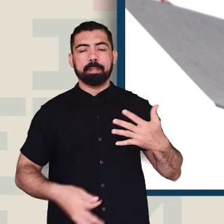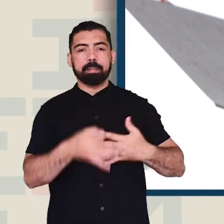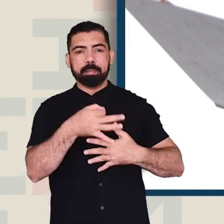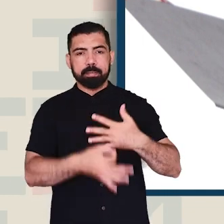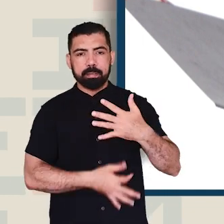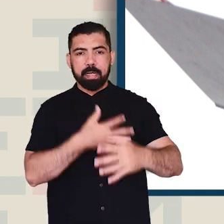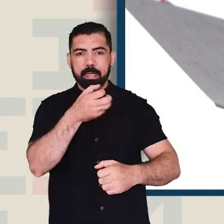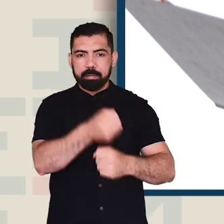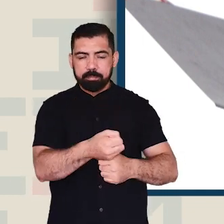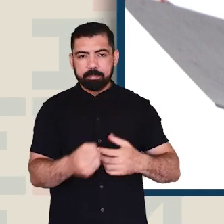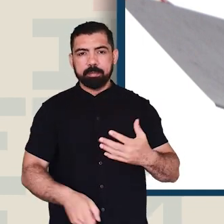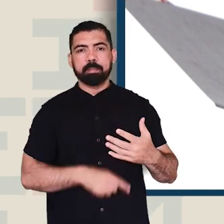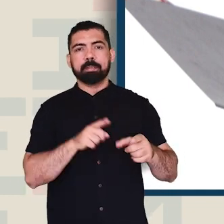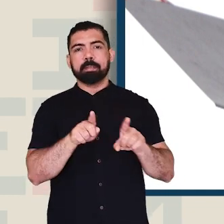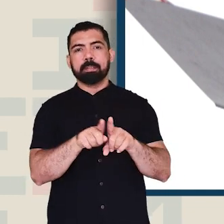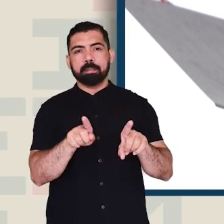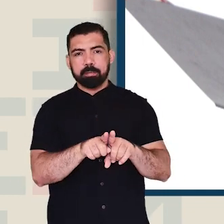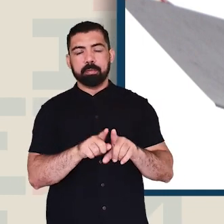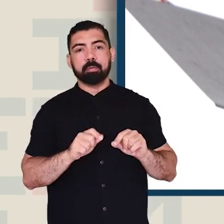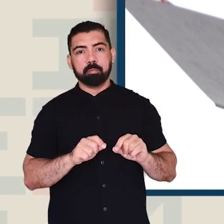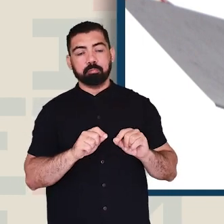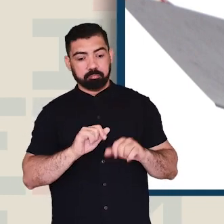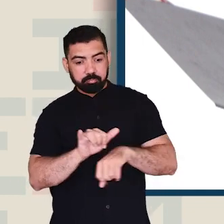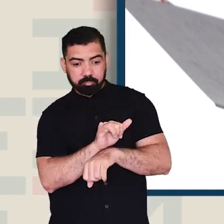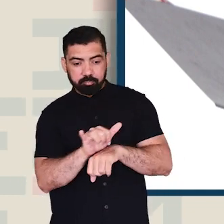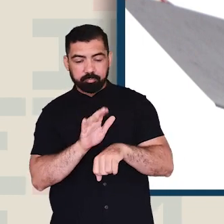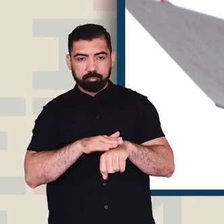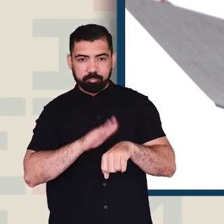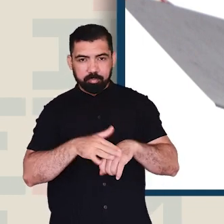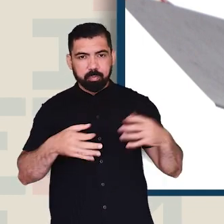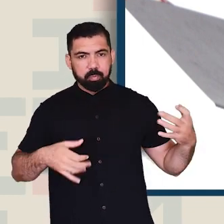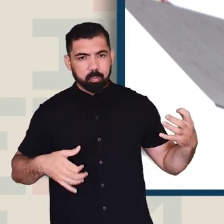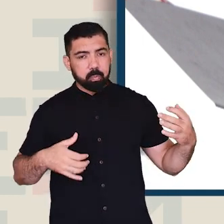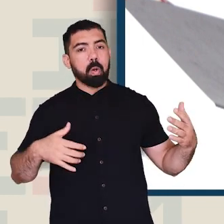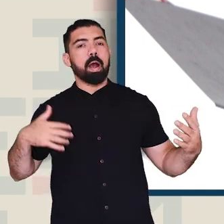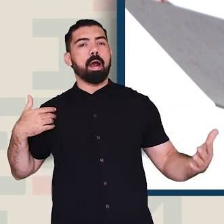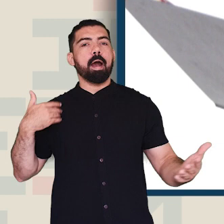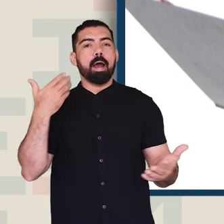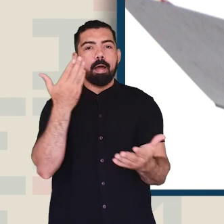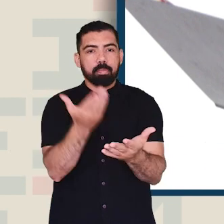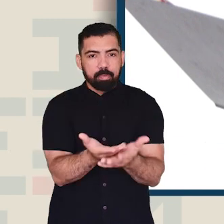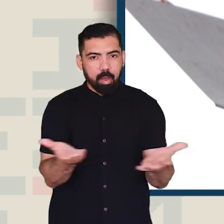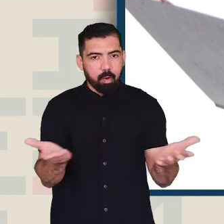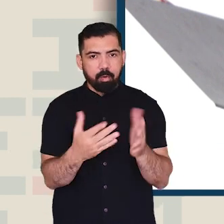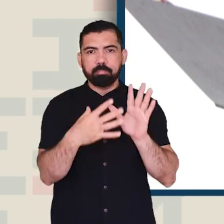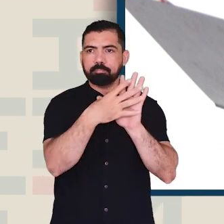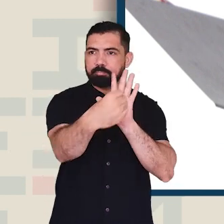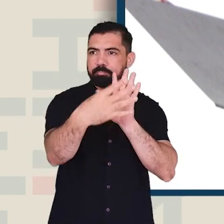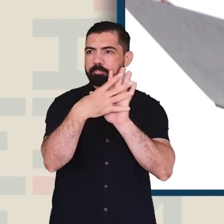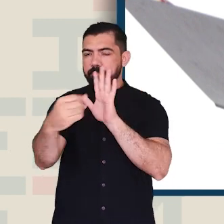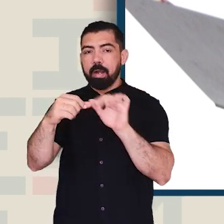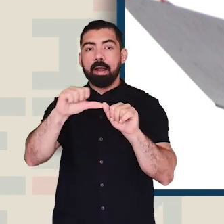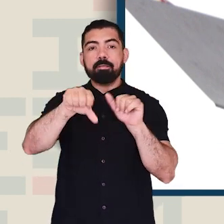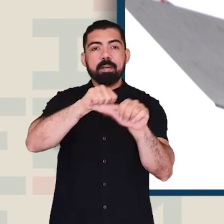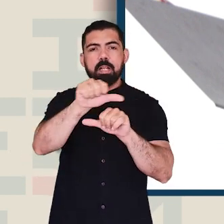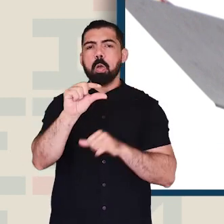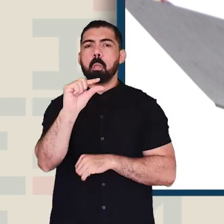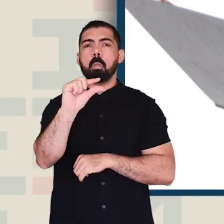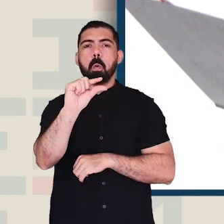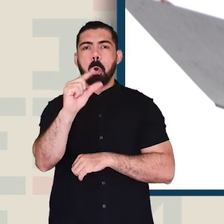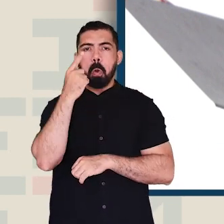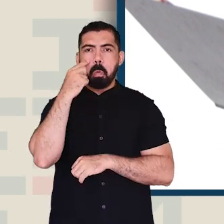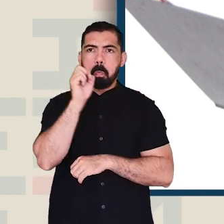escalas, o jeito de tocar, que se mantém até hoje, né, com muito pouca variação.